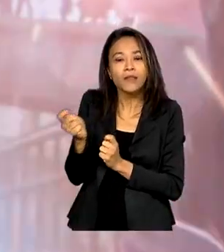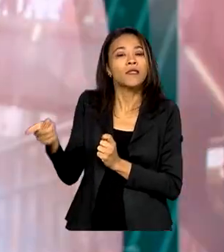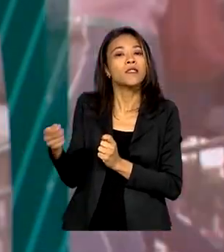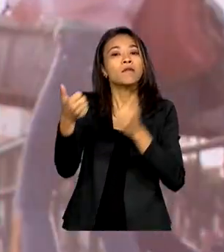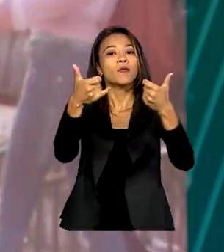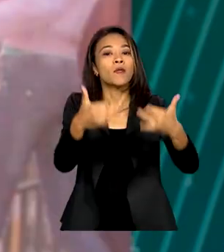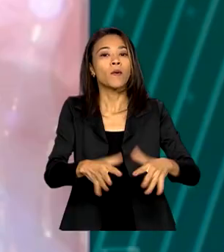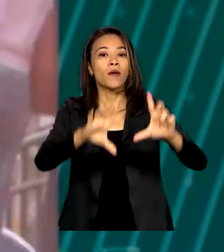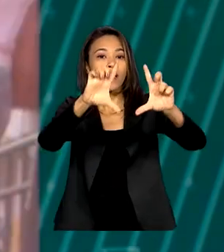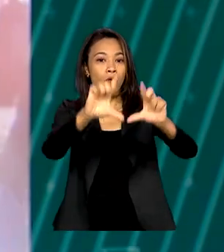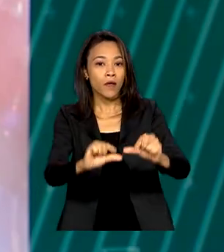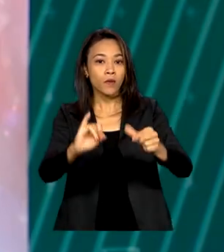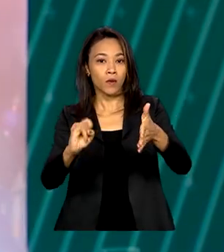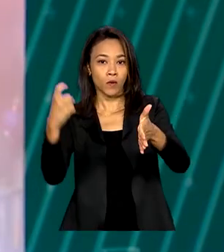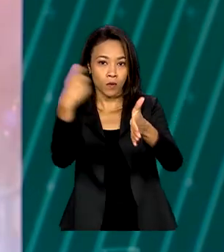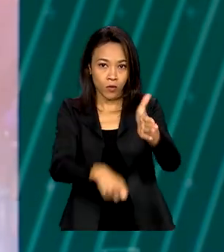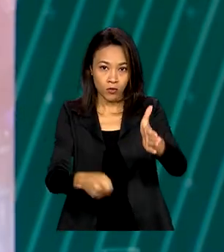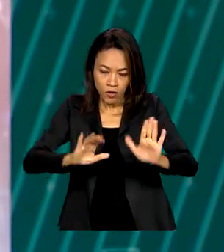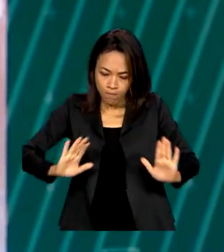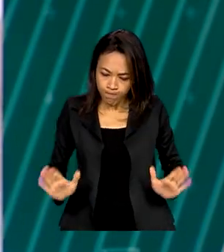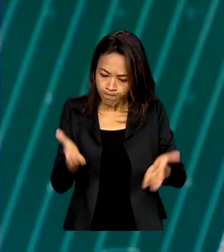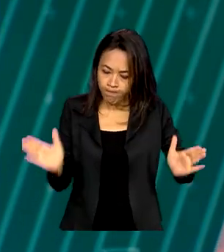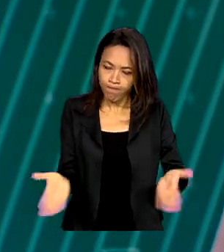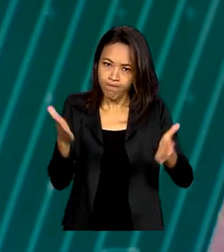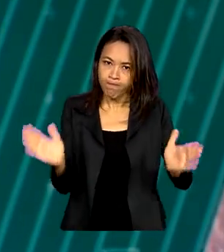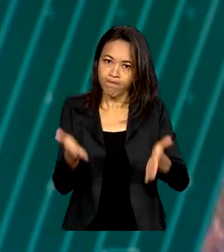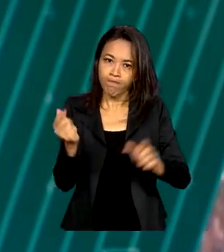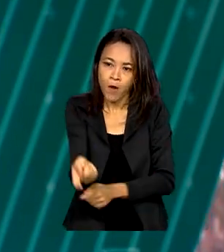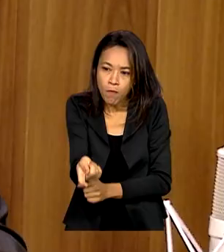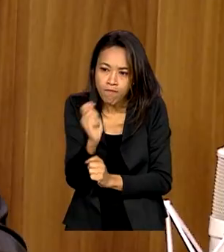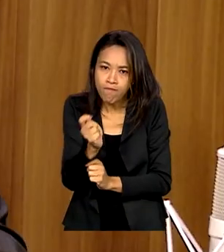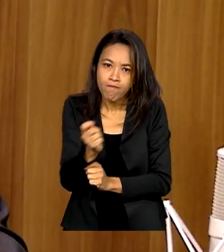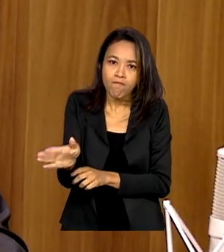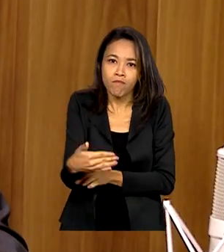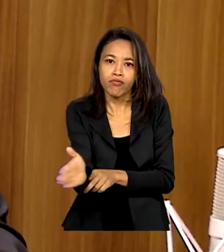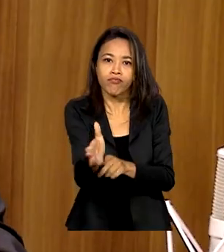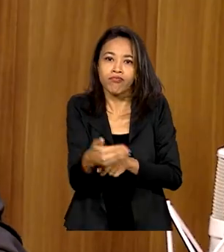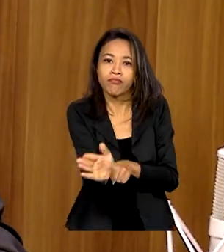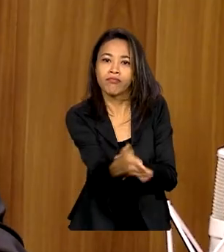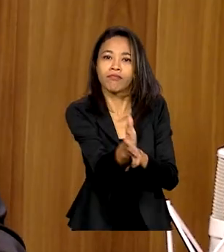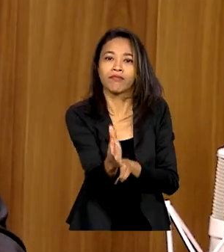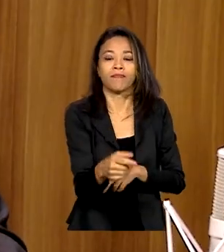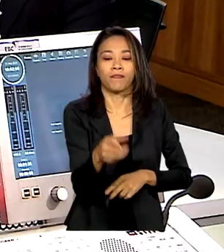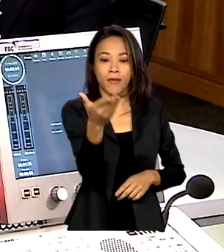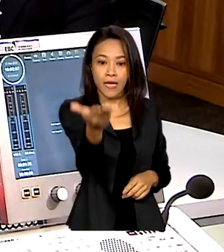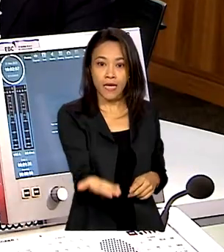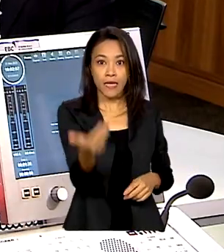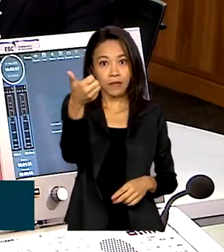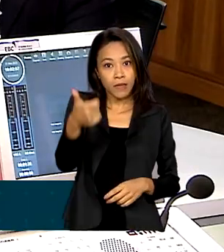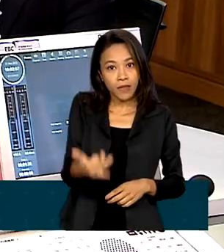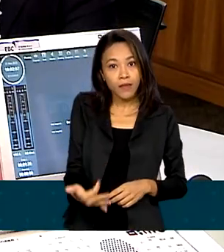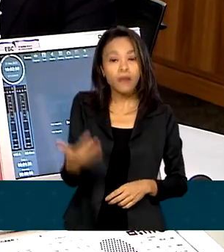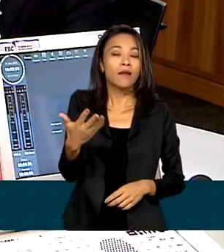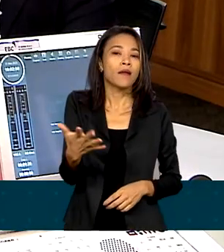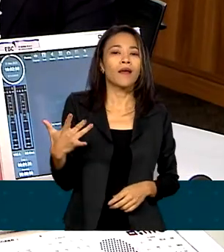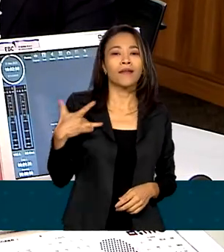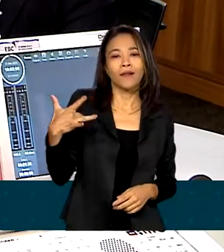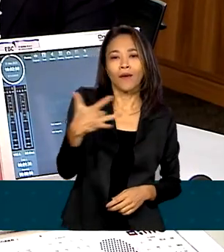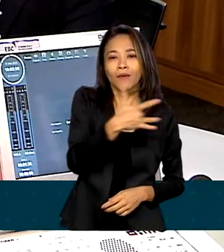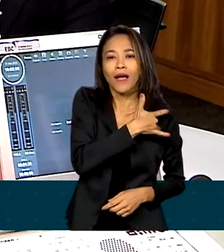impostos federais para impulsionar a produção nacional de pescado. É um alimento saudável, com ômega 3,